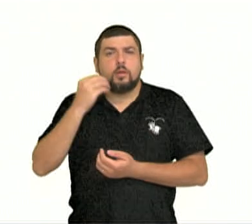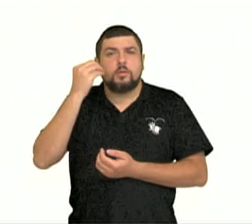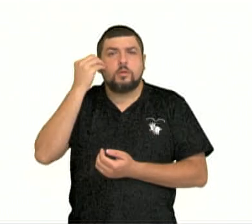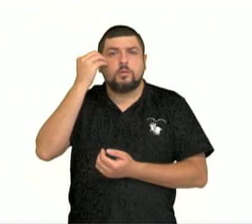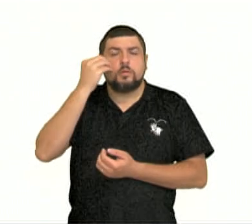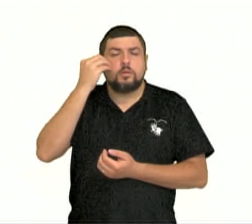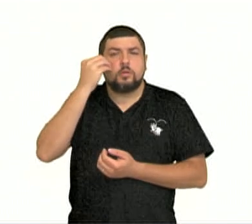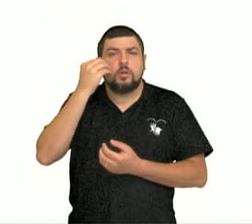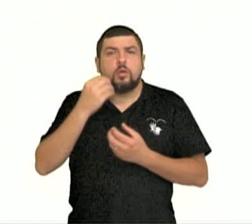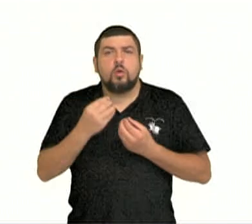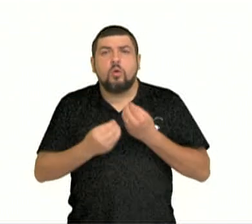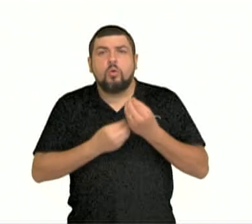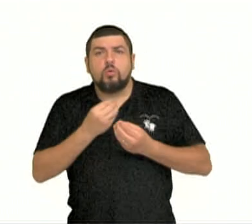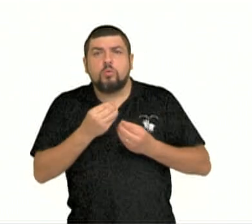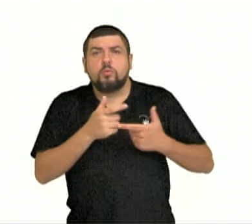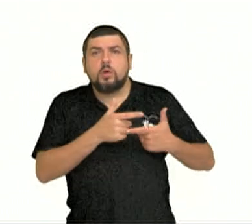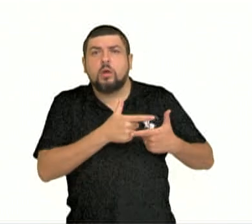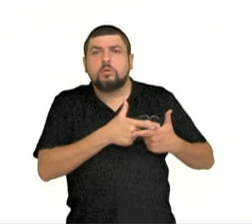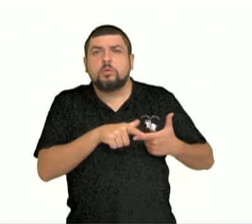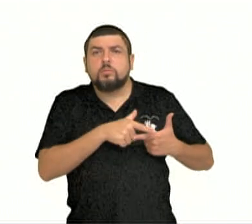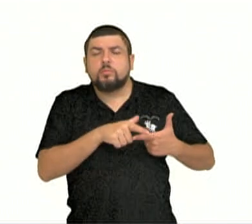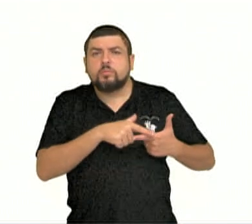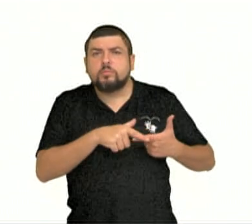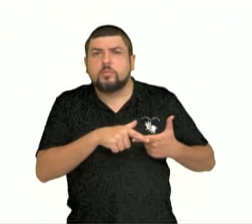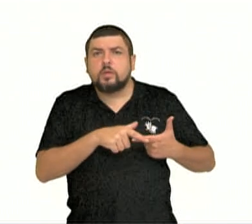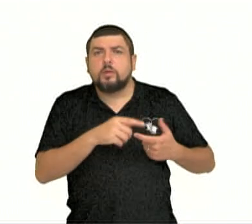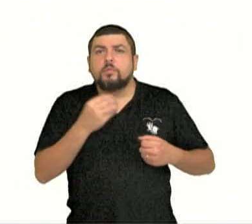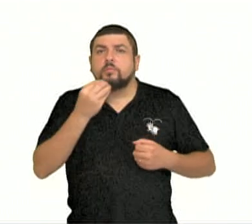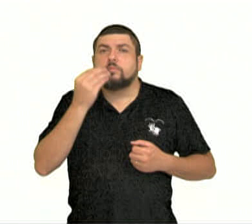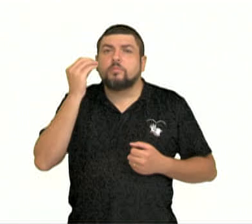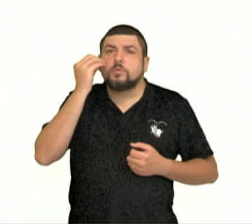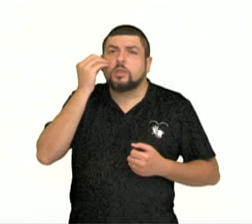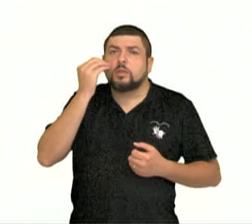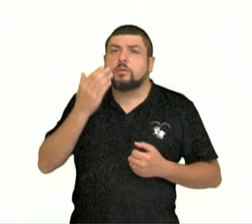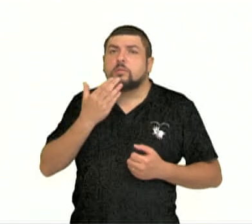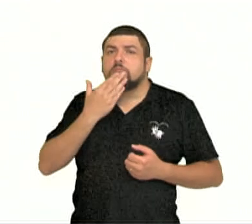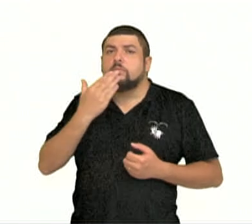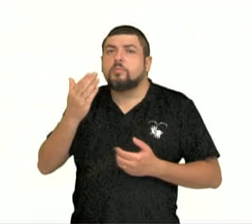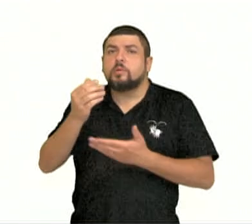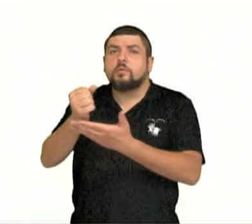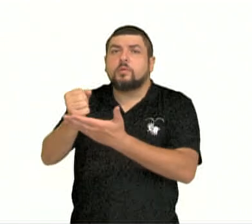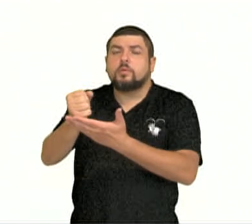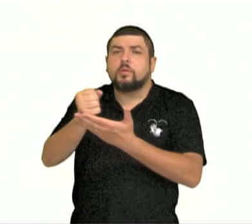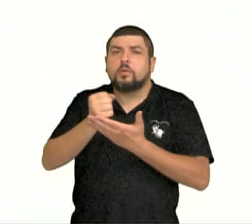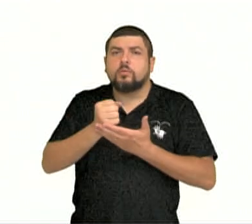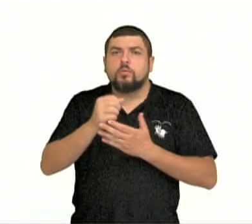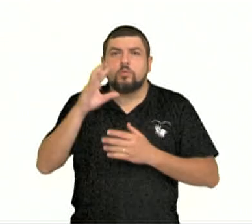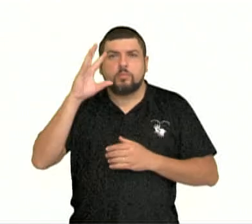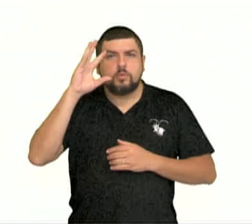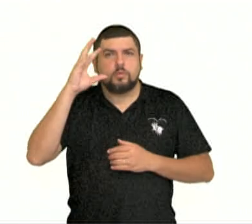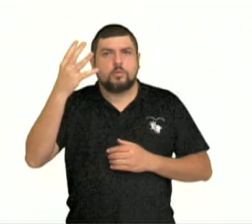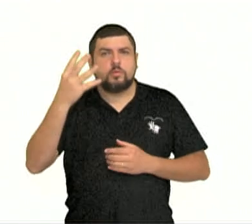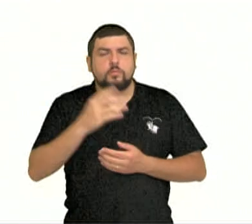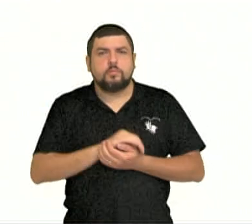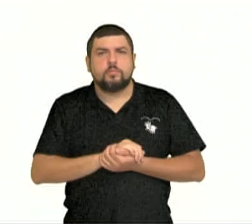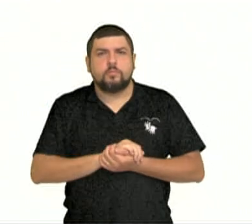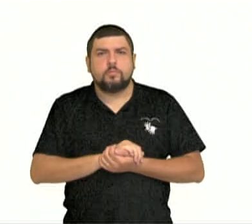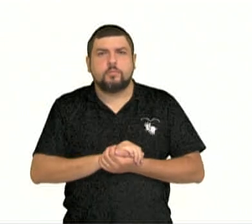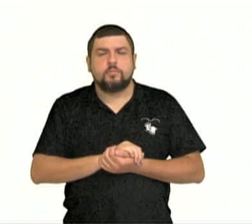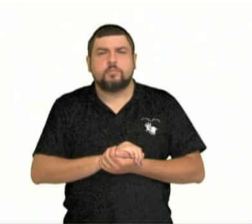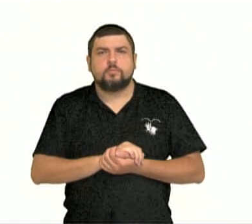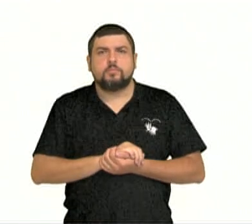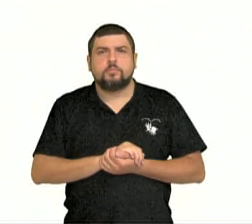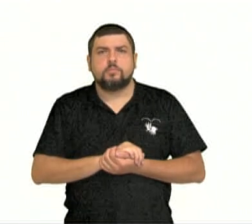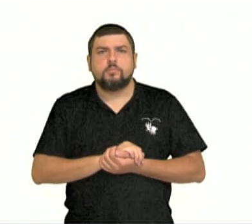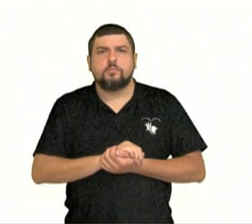as soluções para um problema. Qual é o nosso problema? Qual que é a problemática aqui instaurada? Ela se